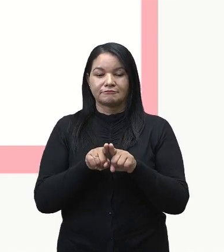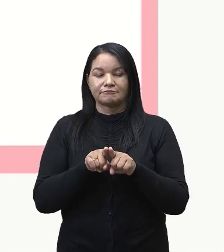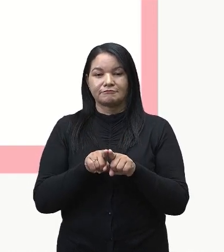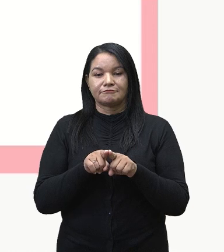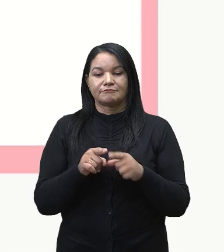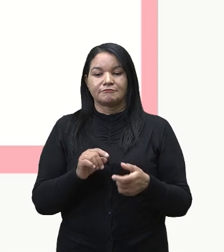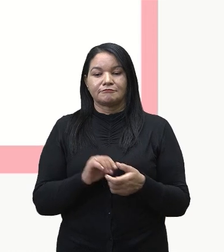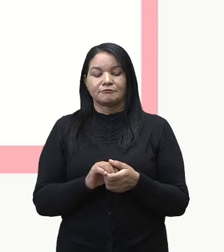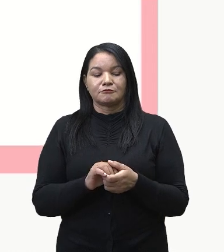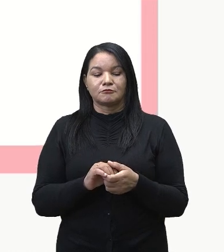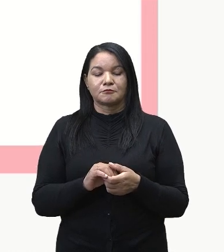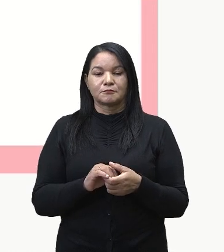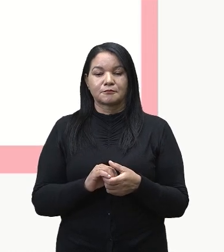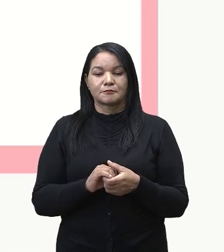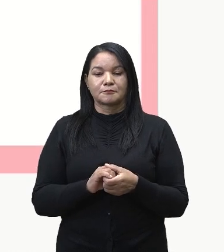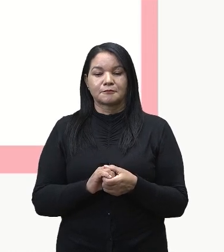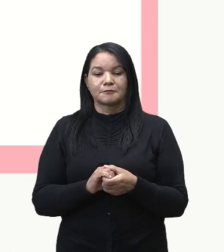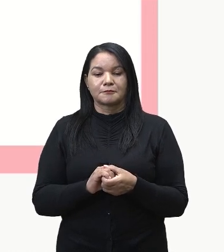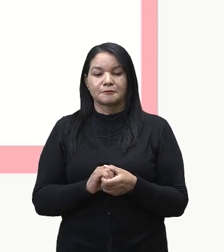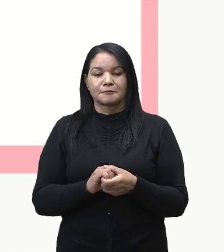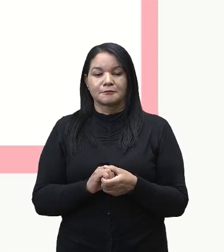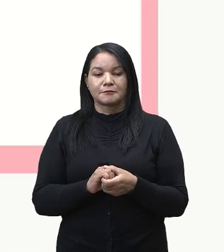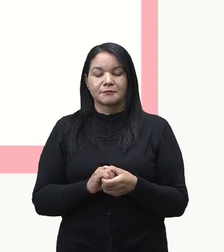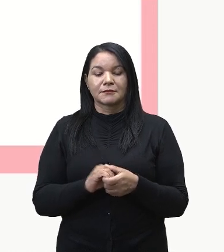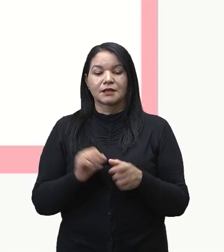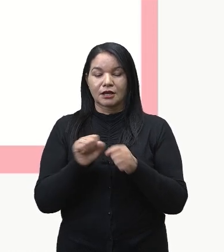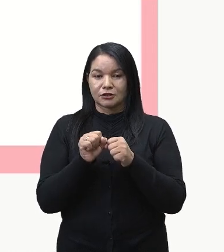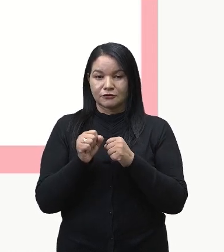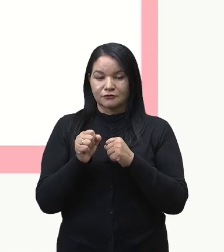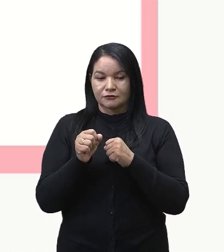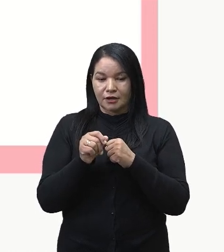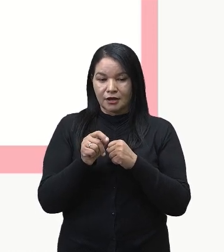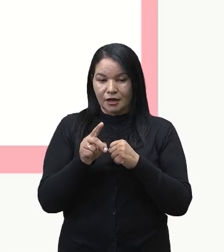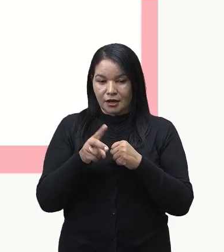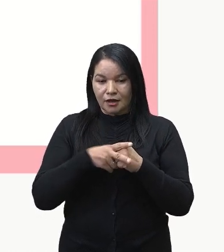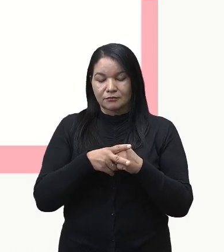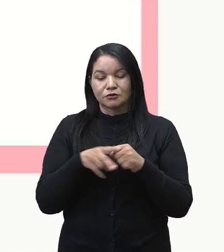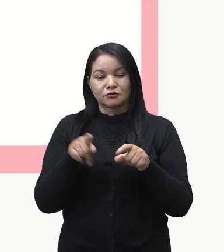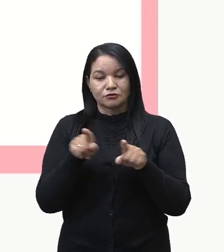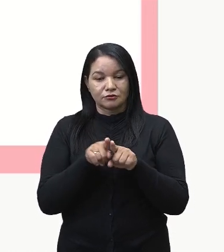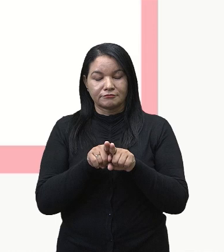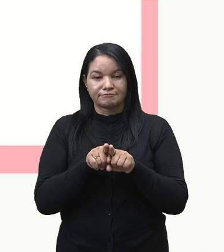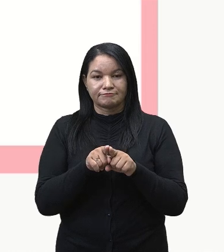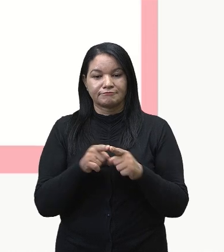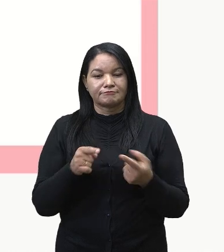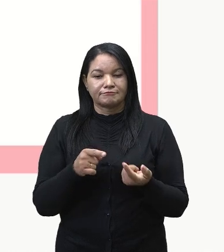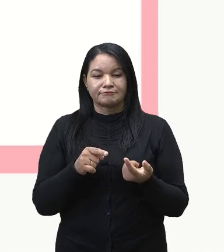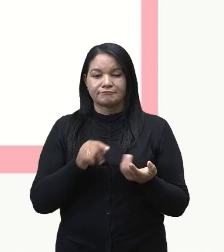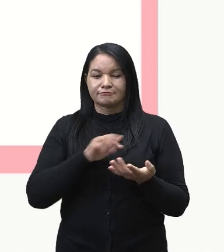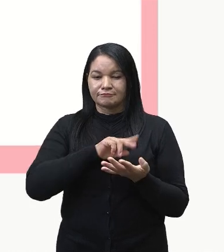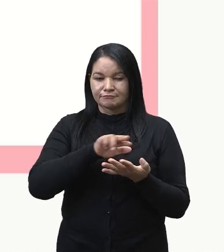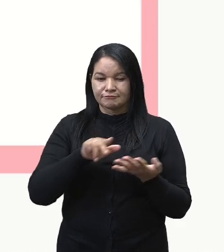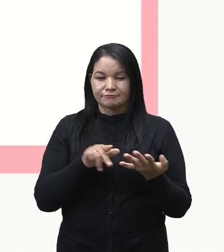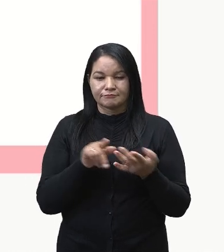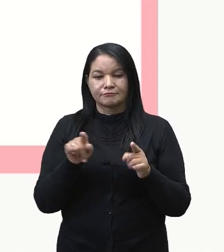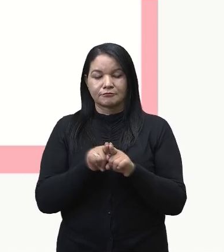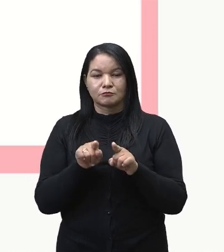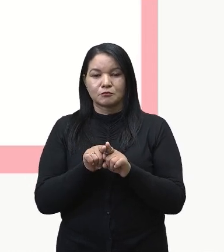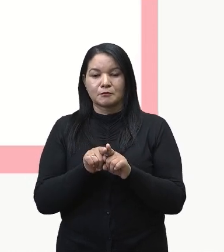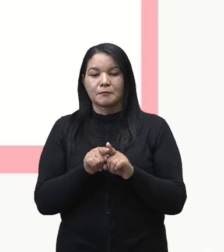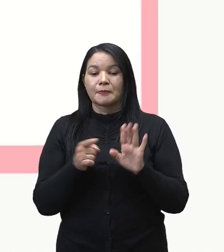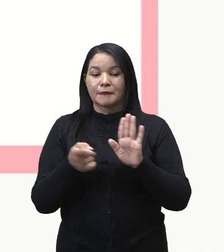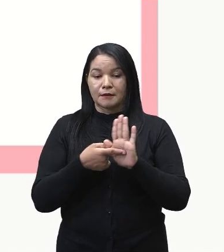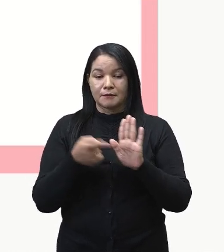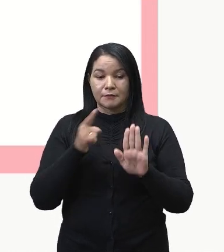imperfecto de indicativo. Vamos ter advérbios e preposições de lugar e as figuras retóricas como